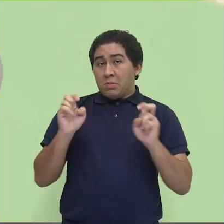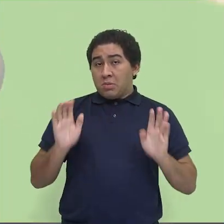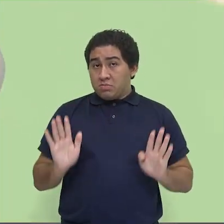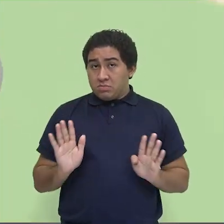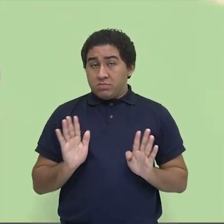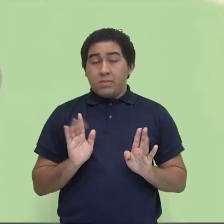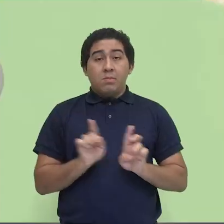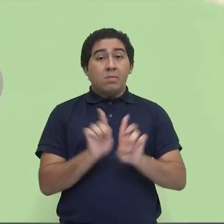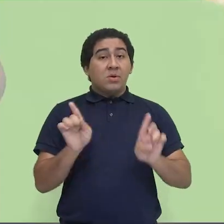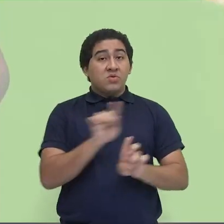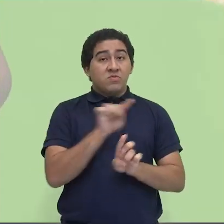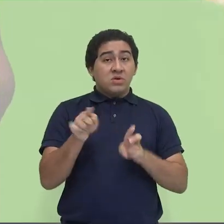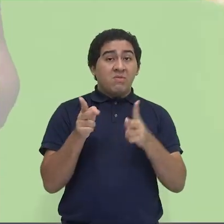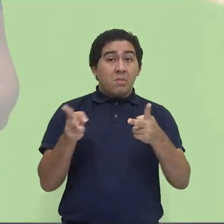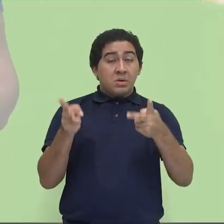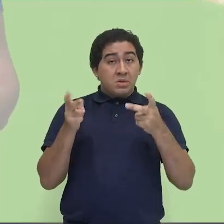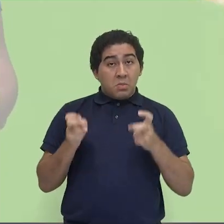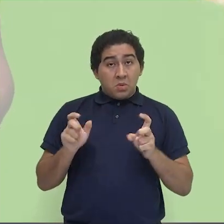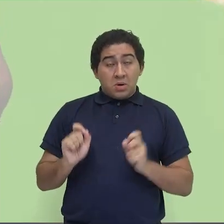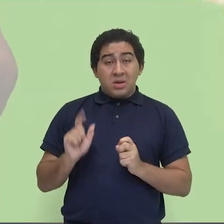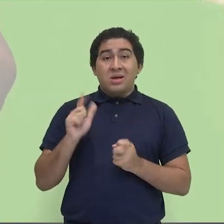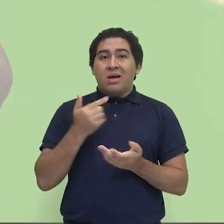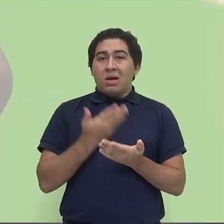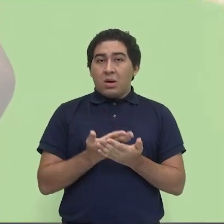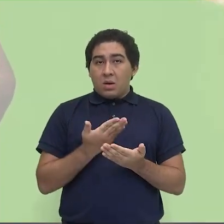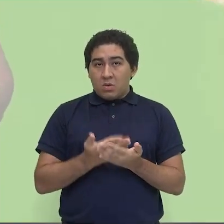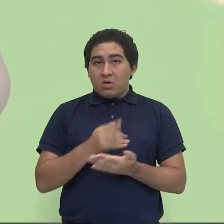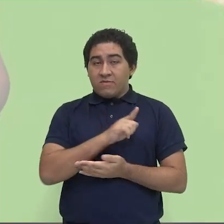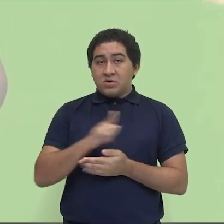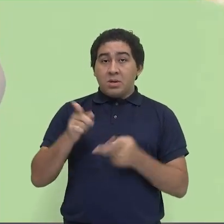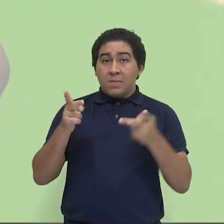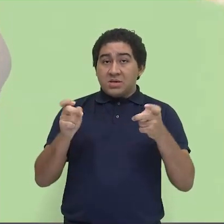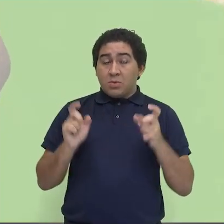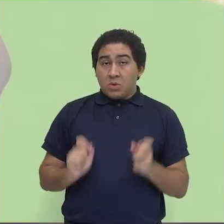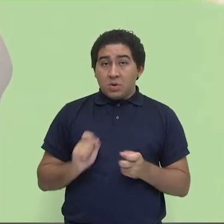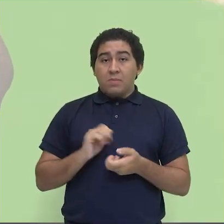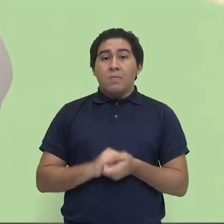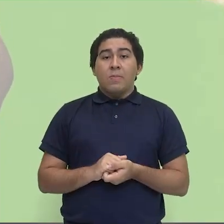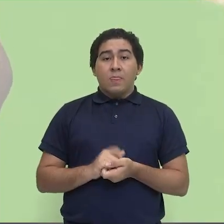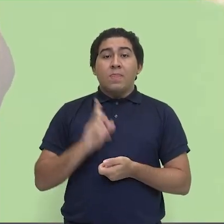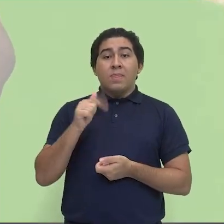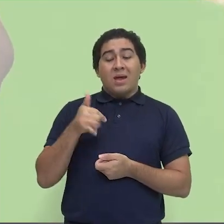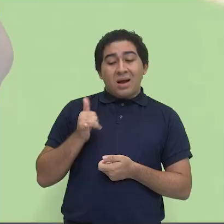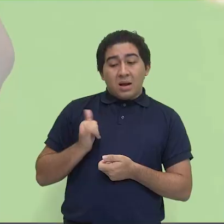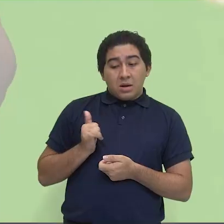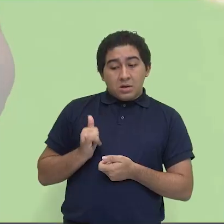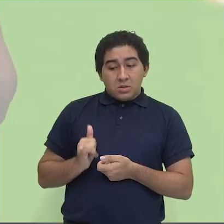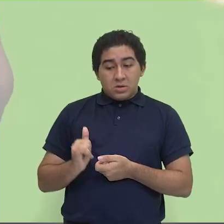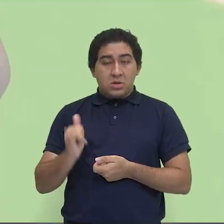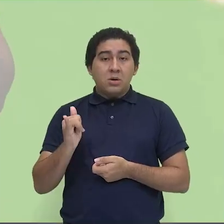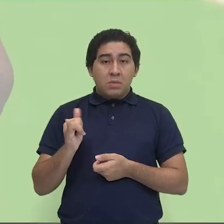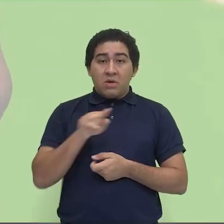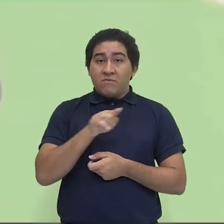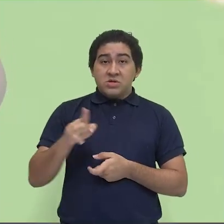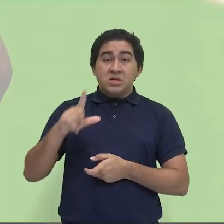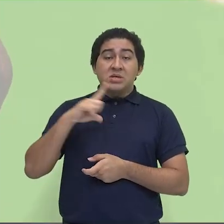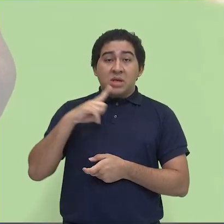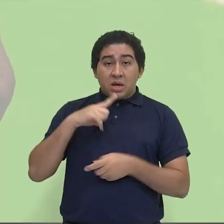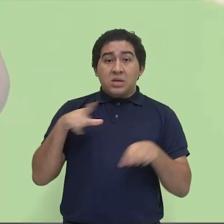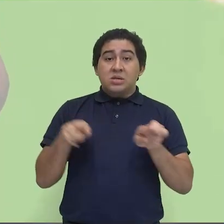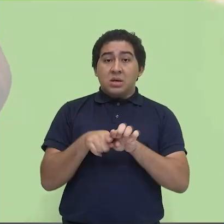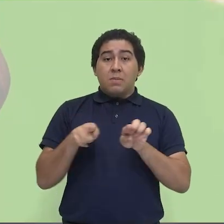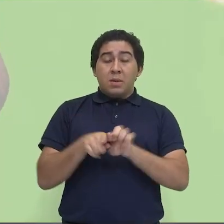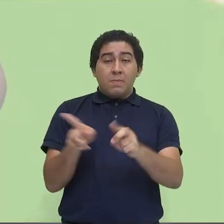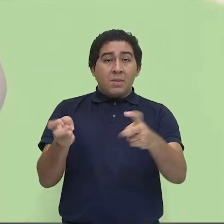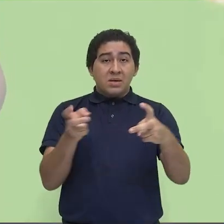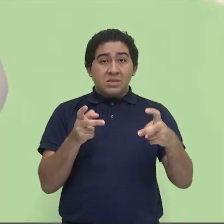ao decorrer da aula, você vai perceber que na eletrodinâmica você tem e percebe que